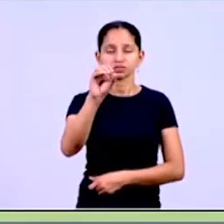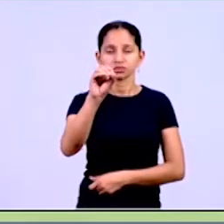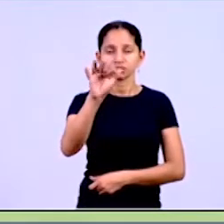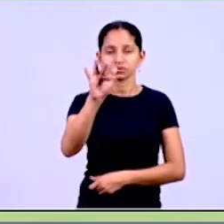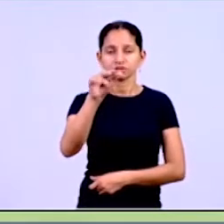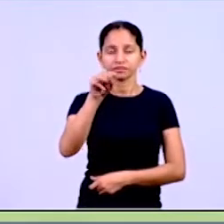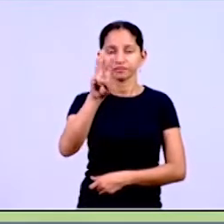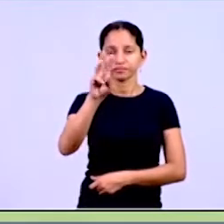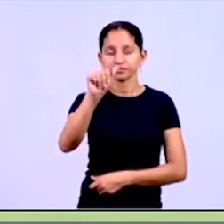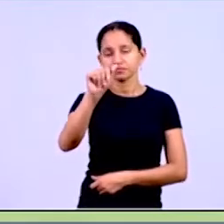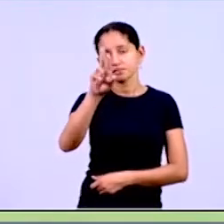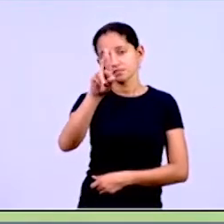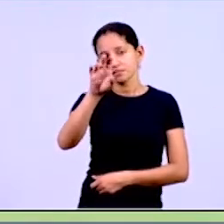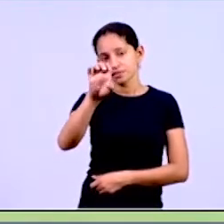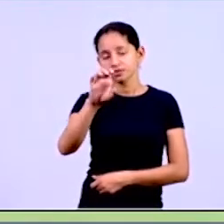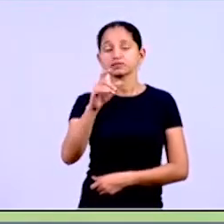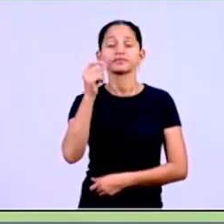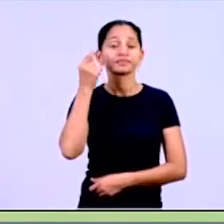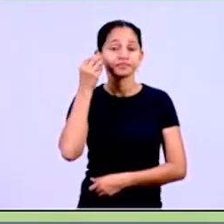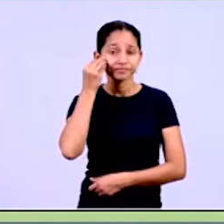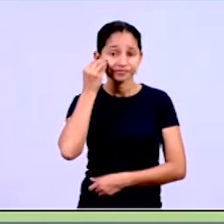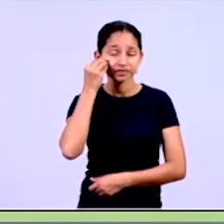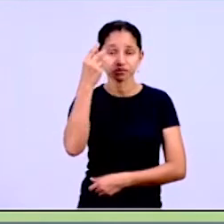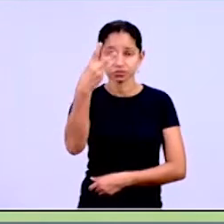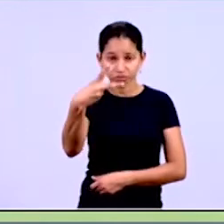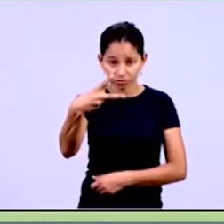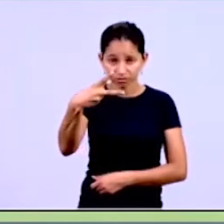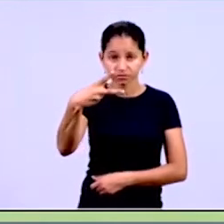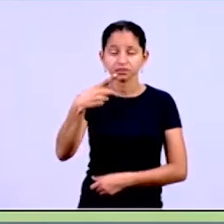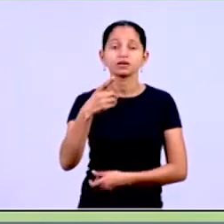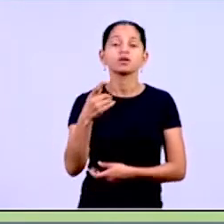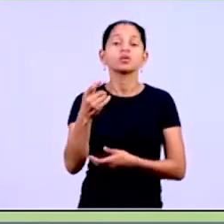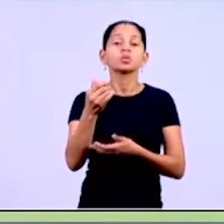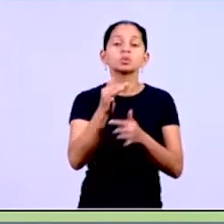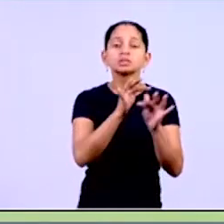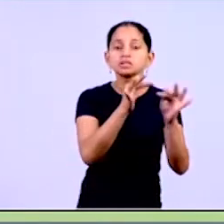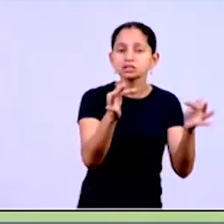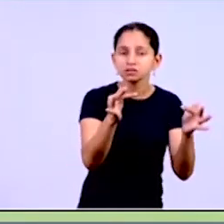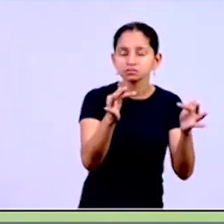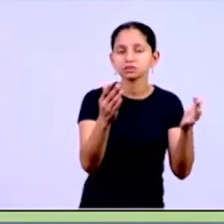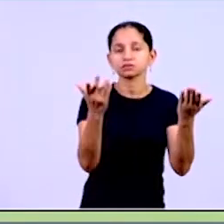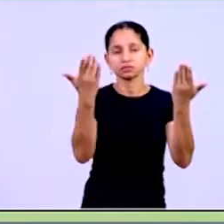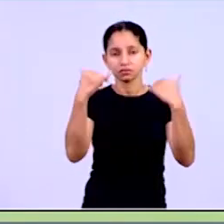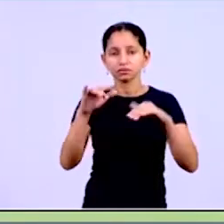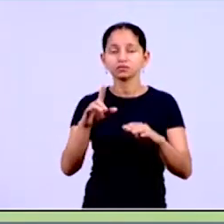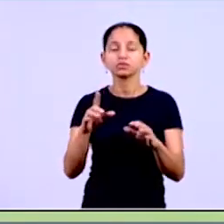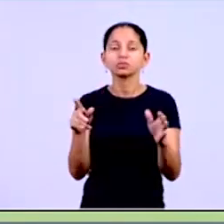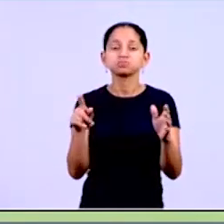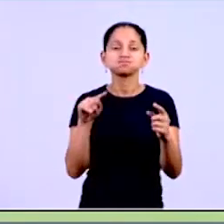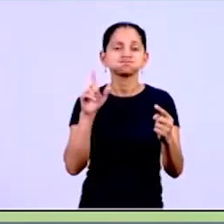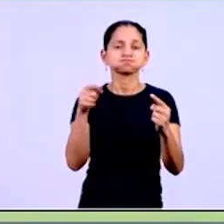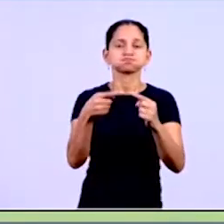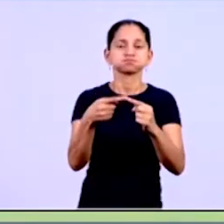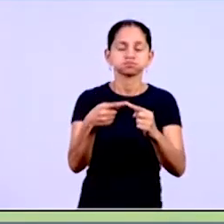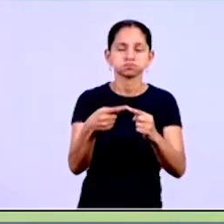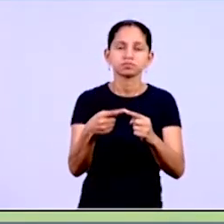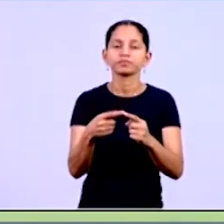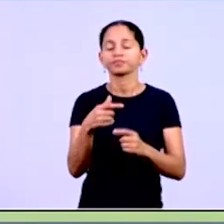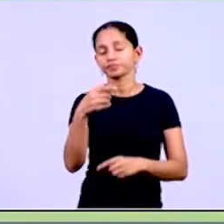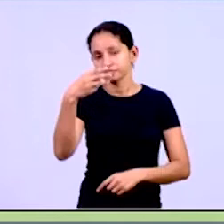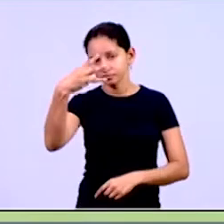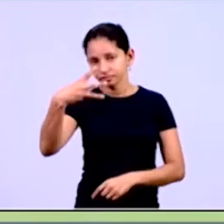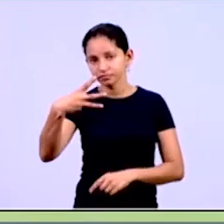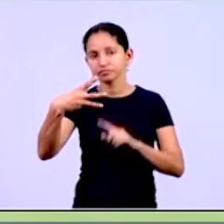terceira aula, nós dividimos o software em dois tipos, software básico e software aplicativos. O software básico é dividido em